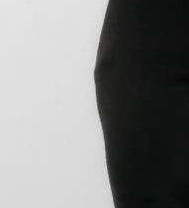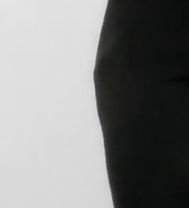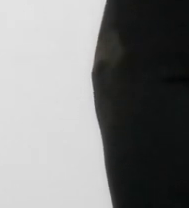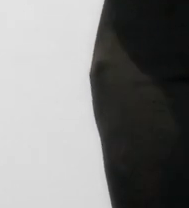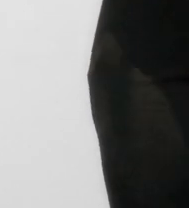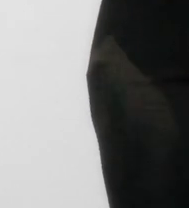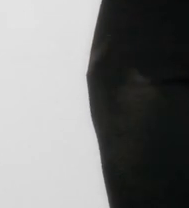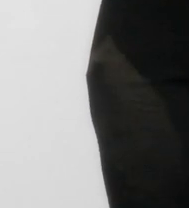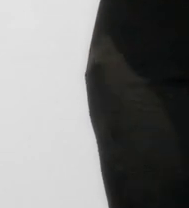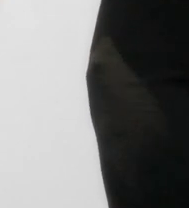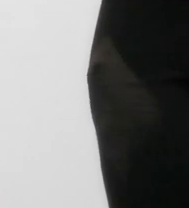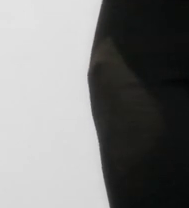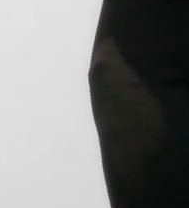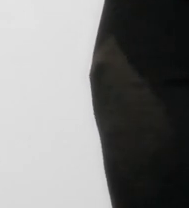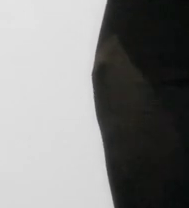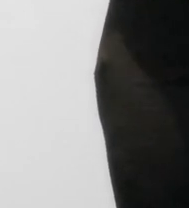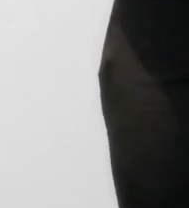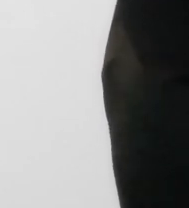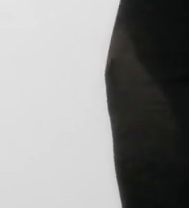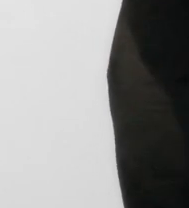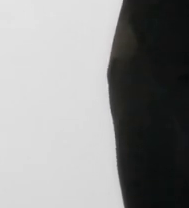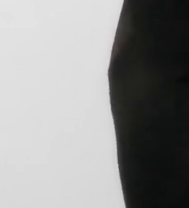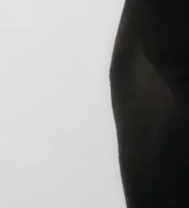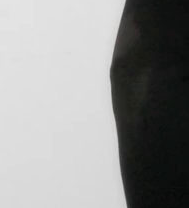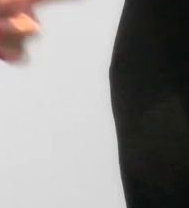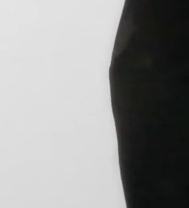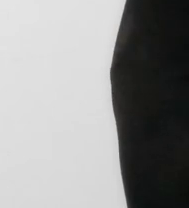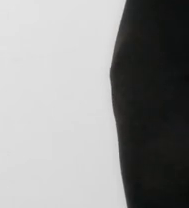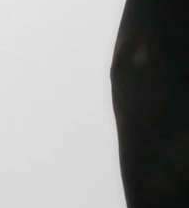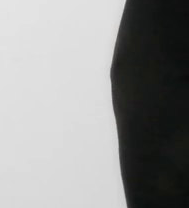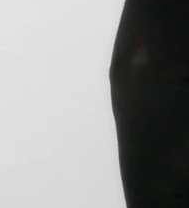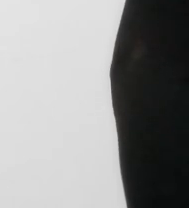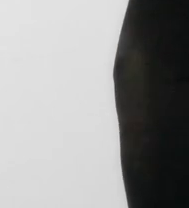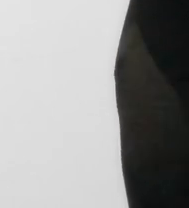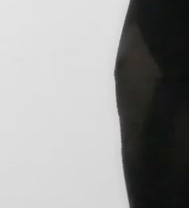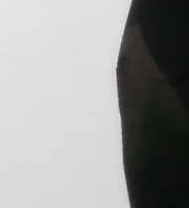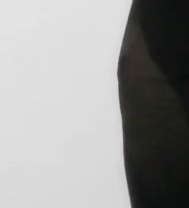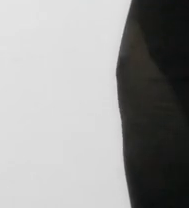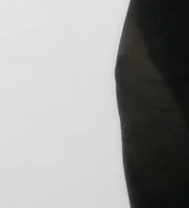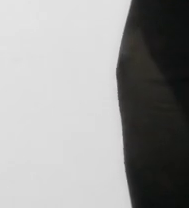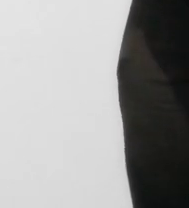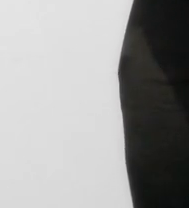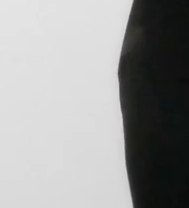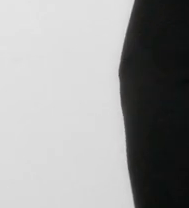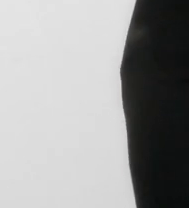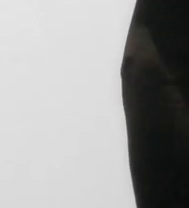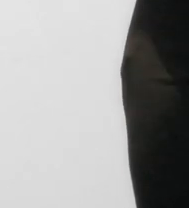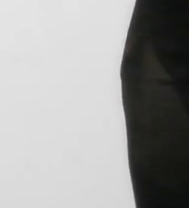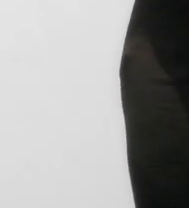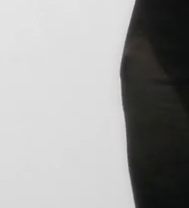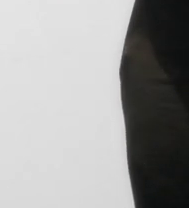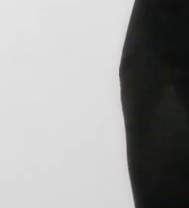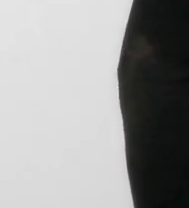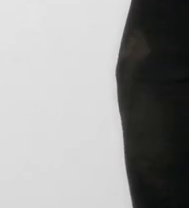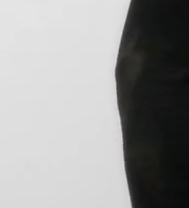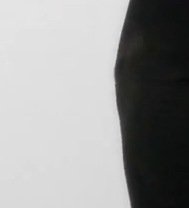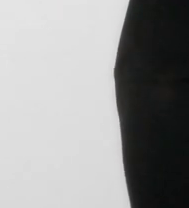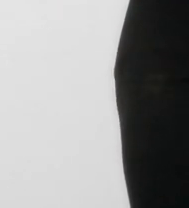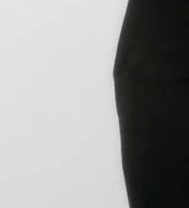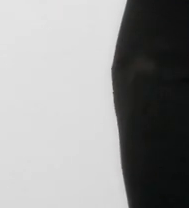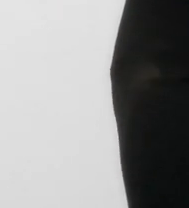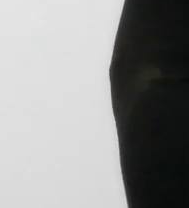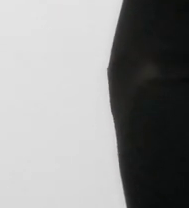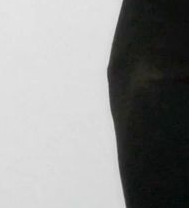poder receber e os e os terapeutas recebem com 30 prestam serviço para receber então assim o meu delay